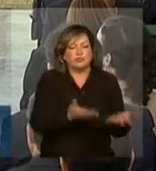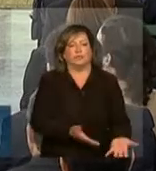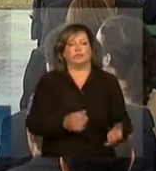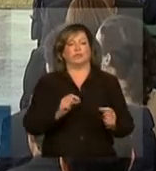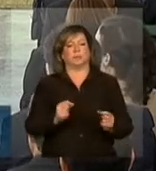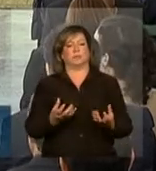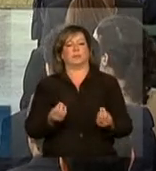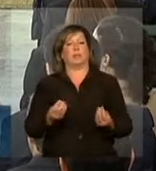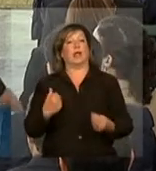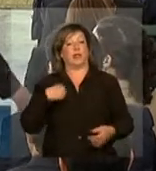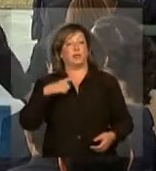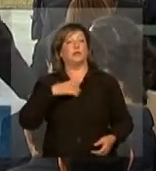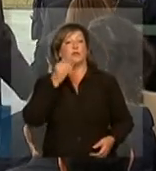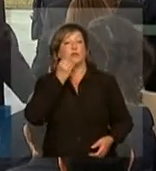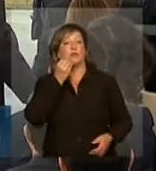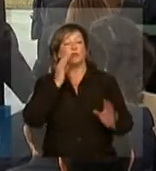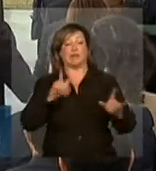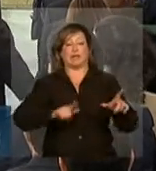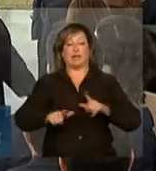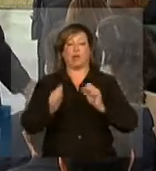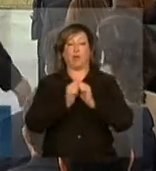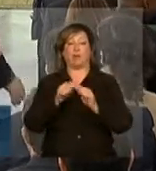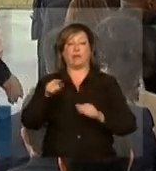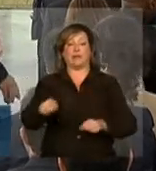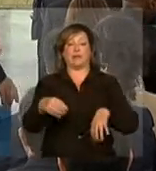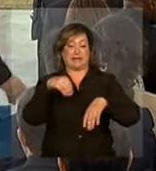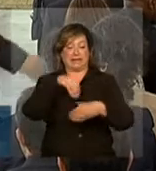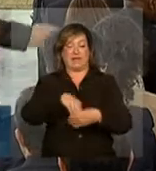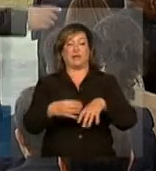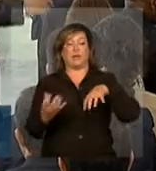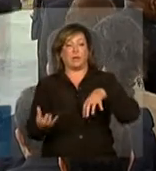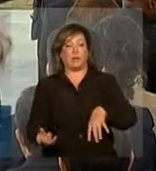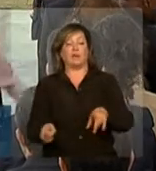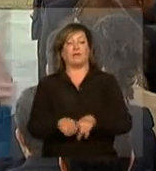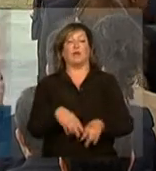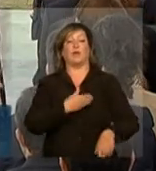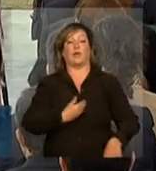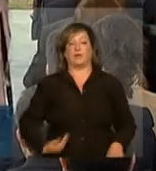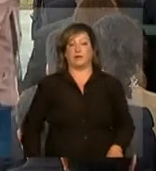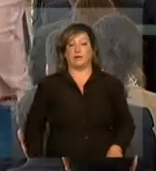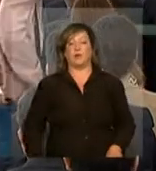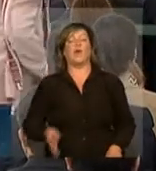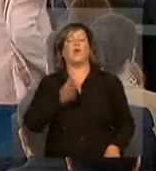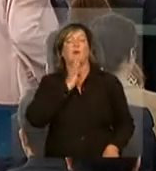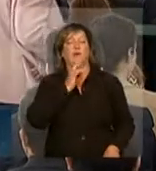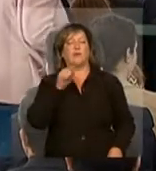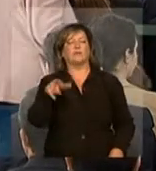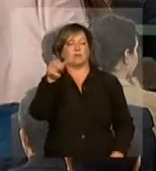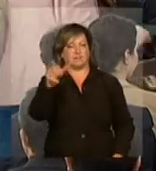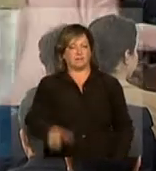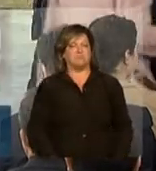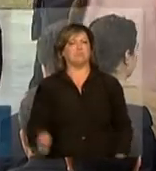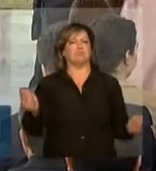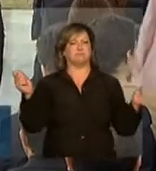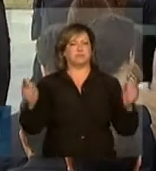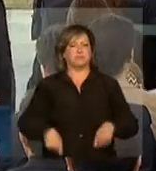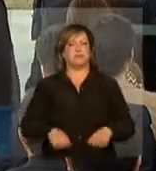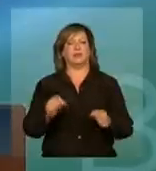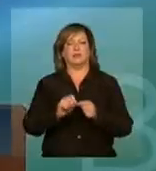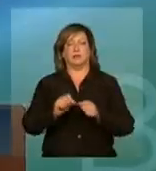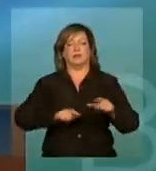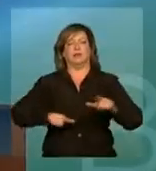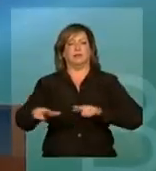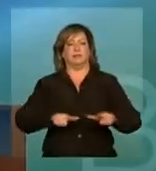sucesso. Tive a oportunidade de trabalhar com você no Congresso e no governo. Conheço a sua capacidade de realização,